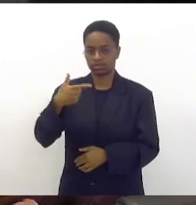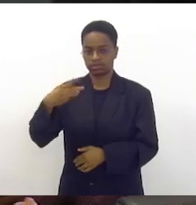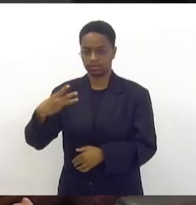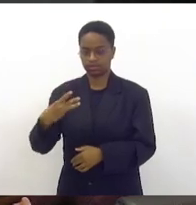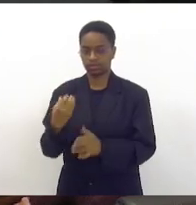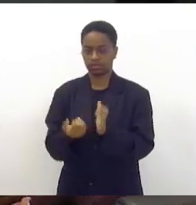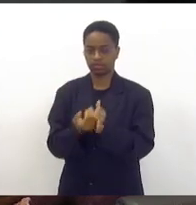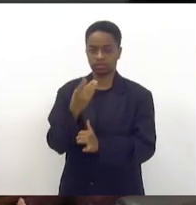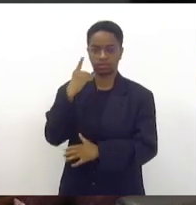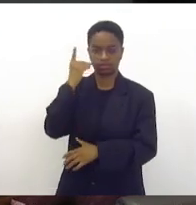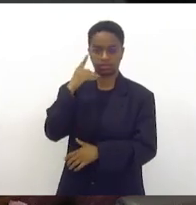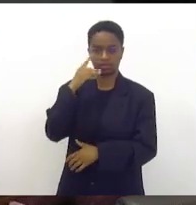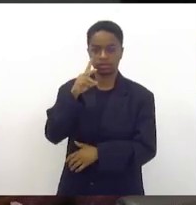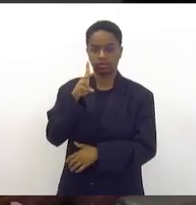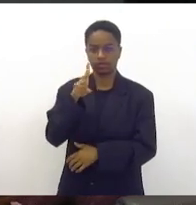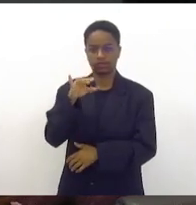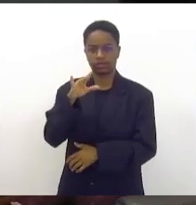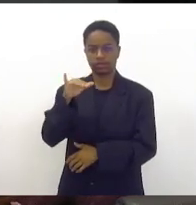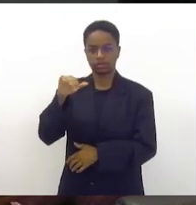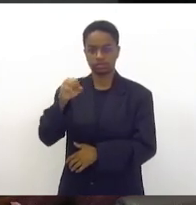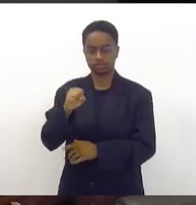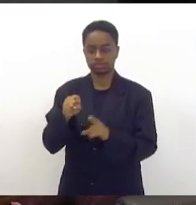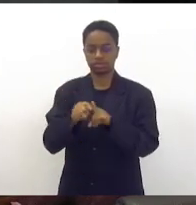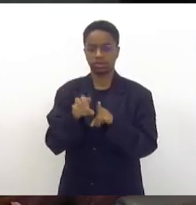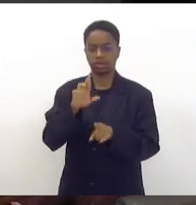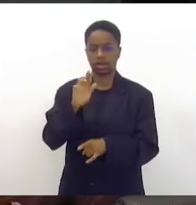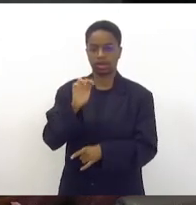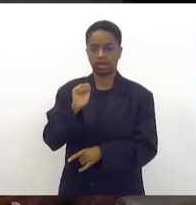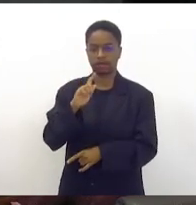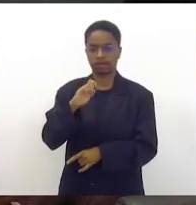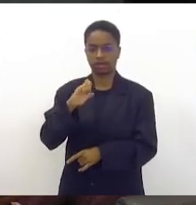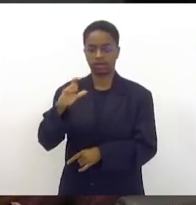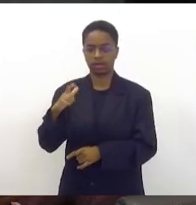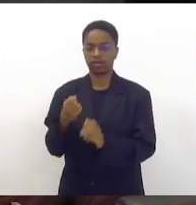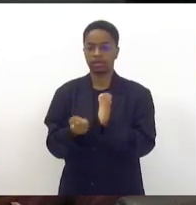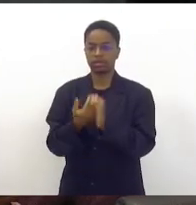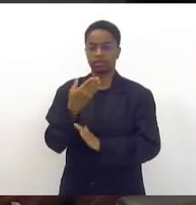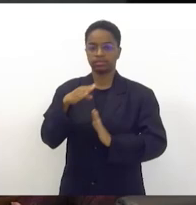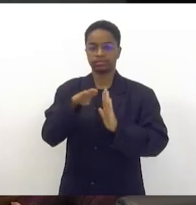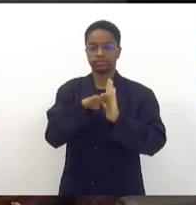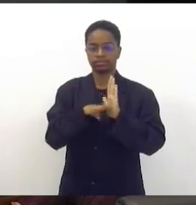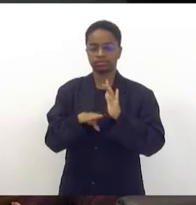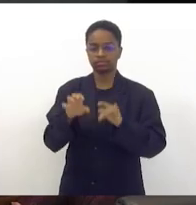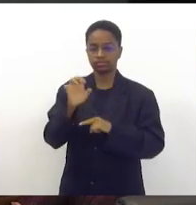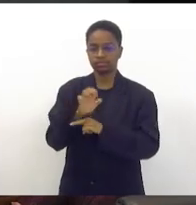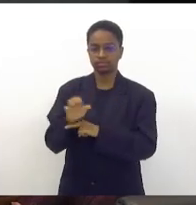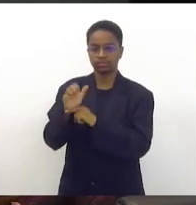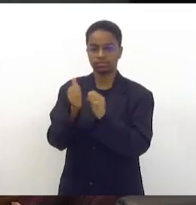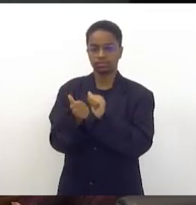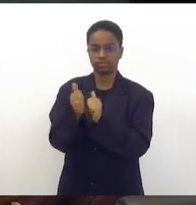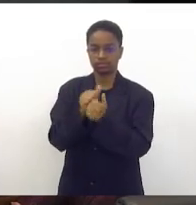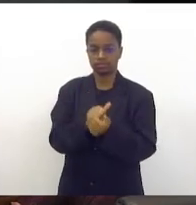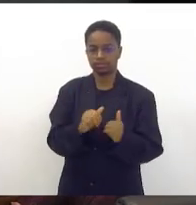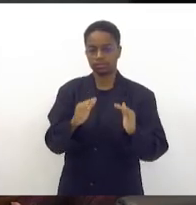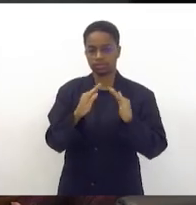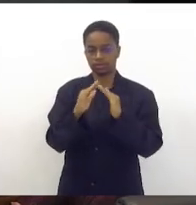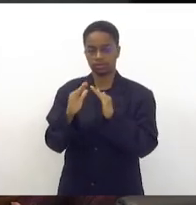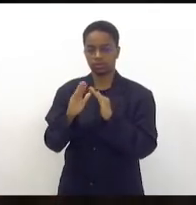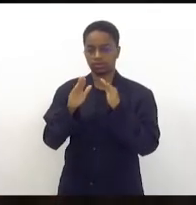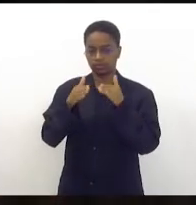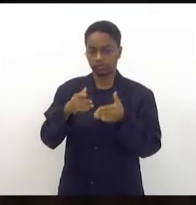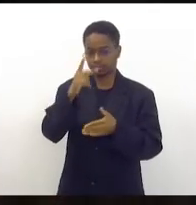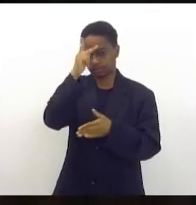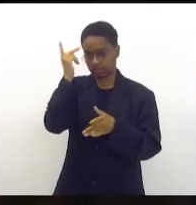911/2023, de autoria dos deputados Vinícius Cozolino e Rafael Nobre, que cria o Programa Estadual de Adaptação de Moradias para Pessoas